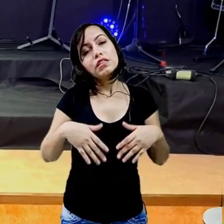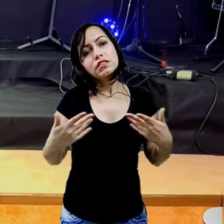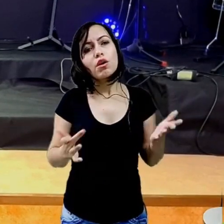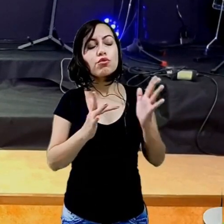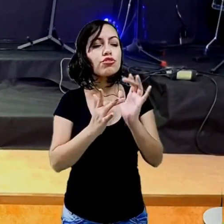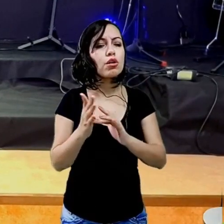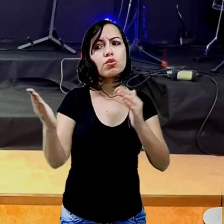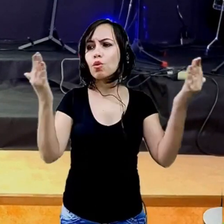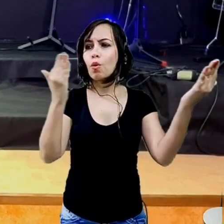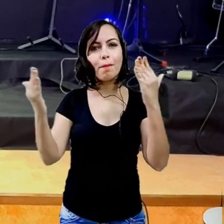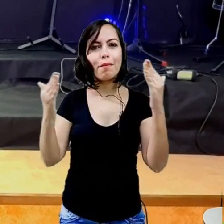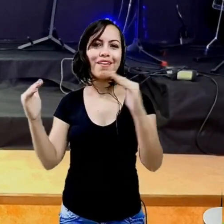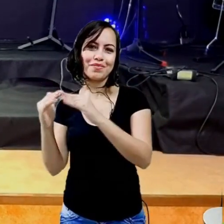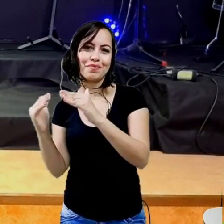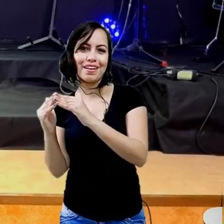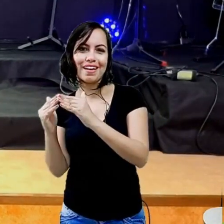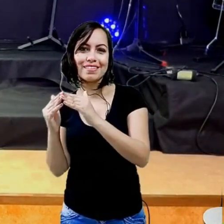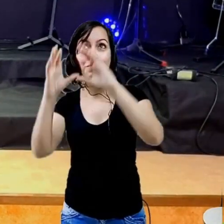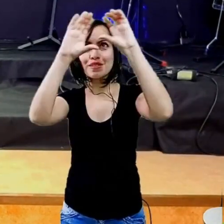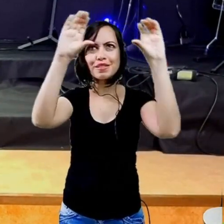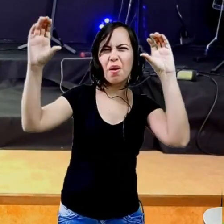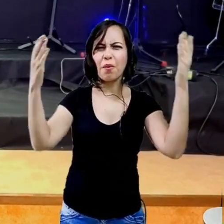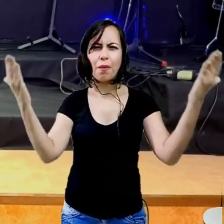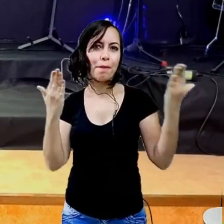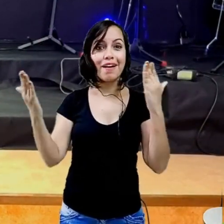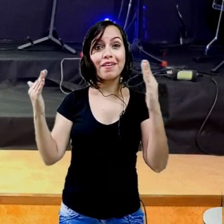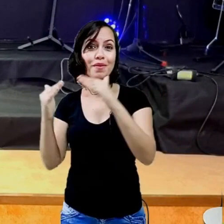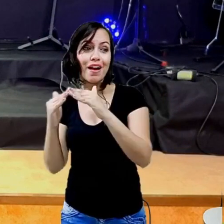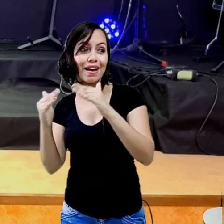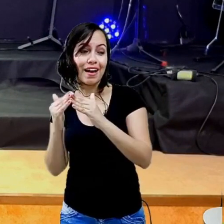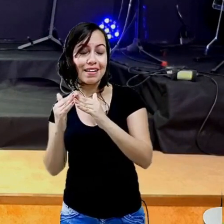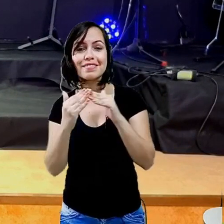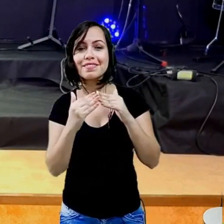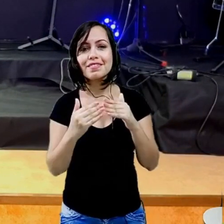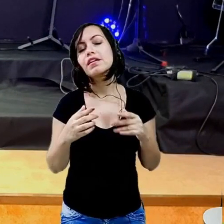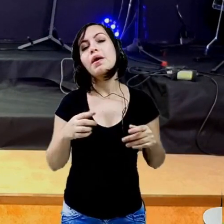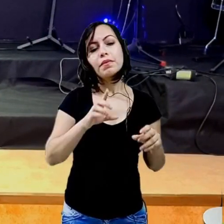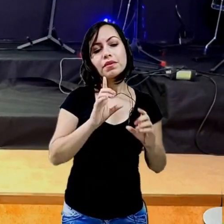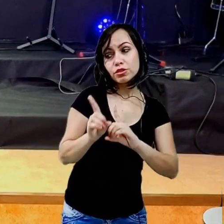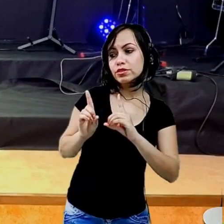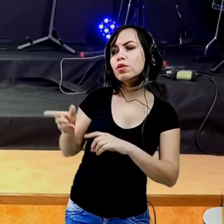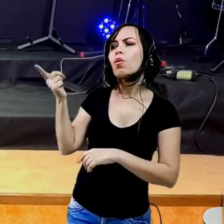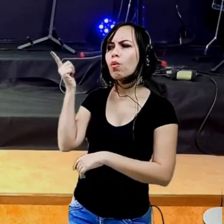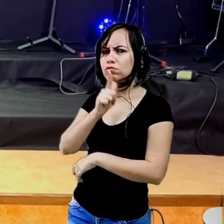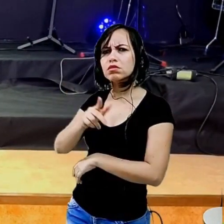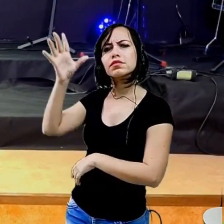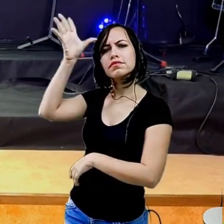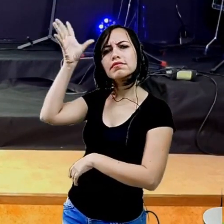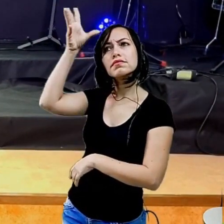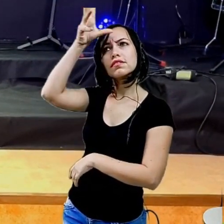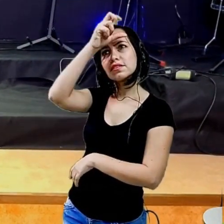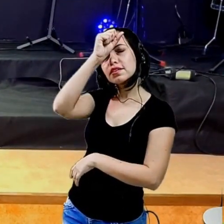essa comparação para que os discípulos entendessem e compreendessem verdadeiramente a eternidade, o